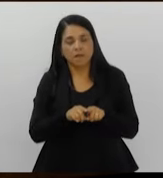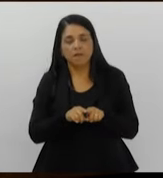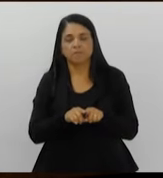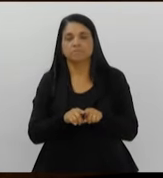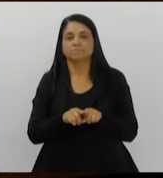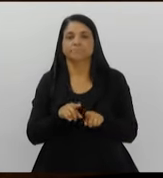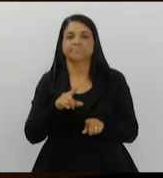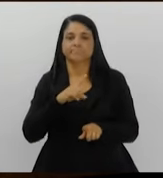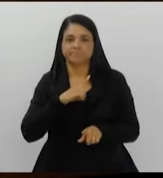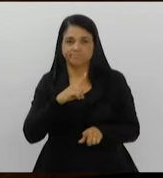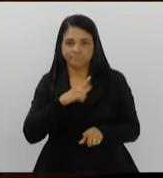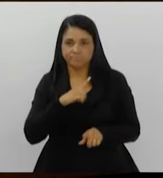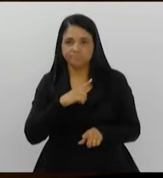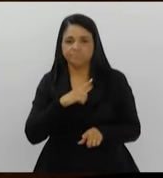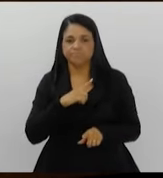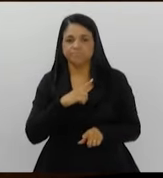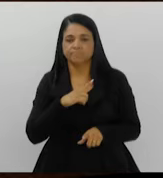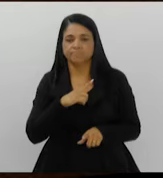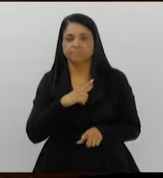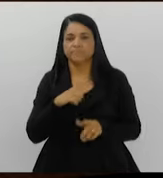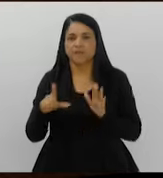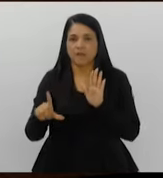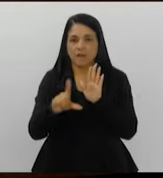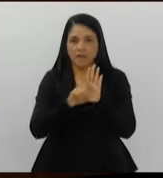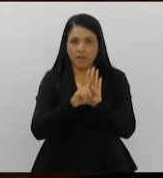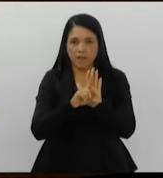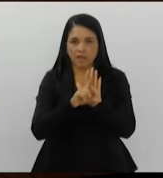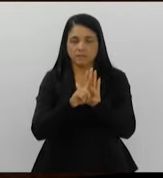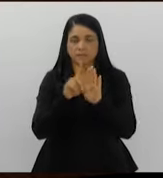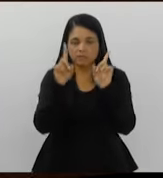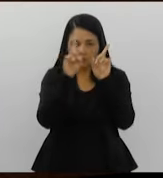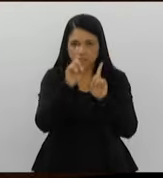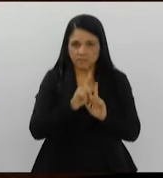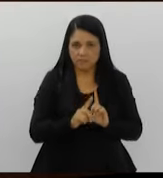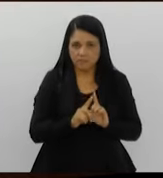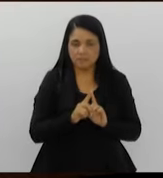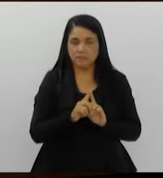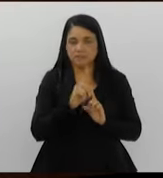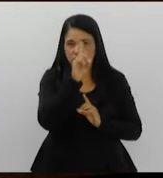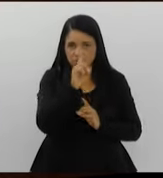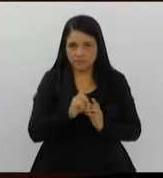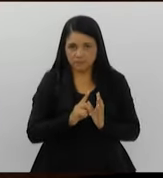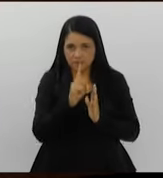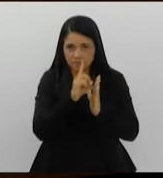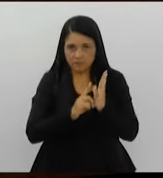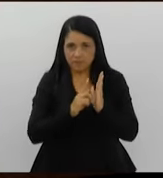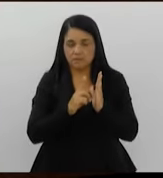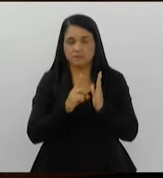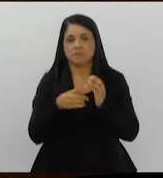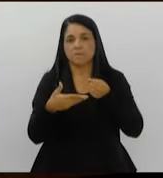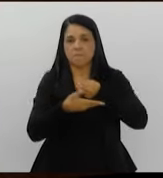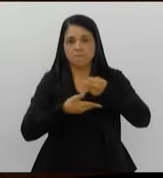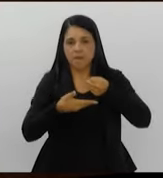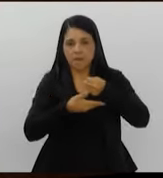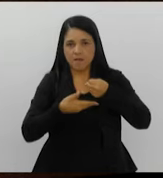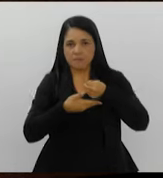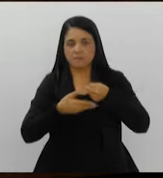temos na Lei de Diretrizes e Bases da Educação, a